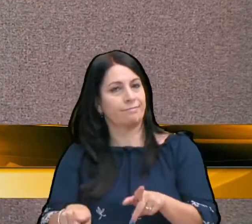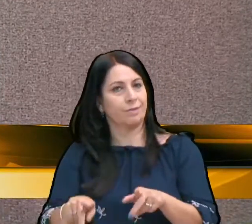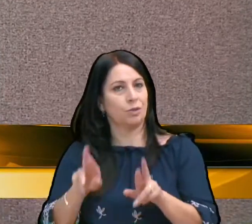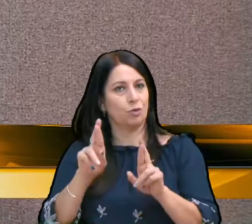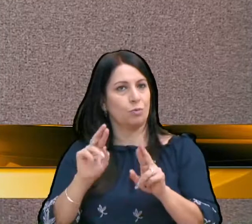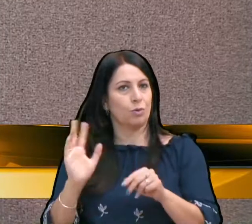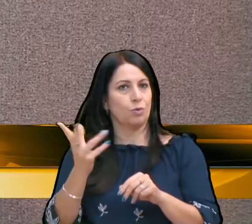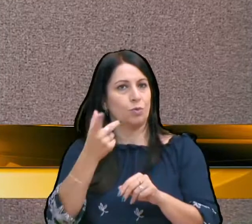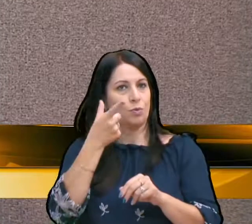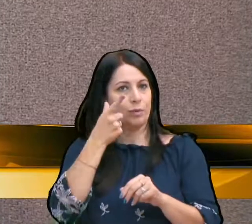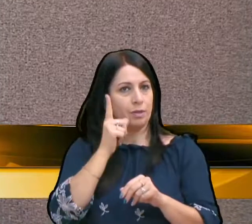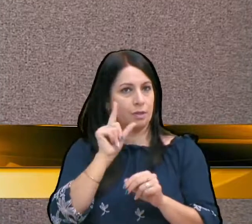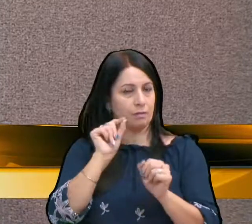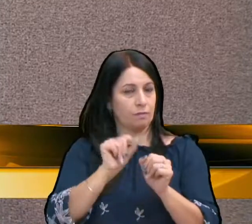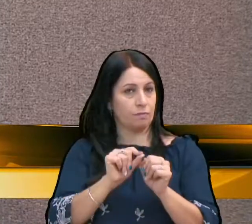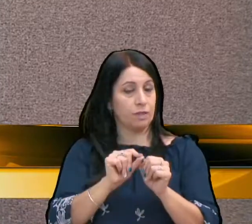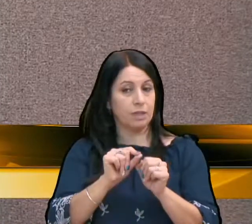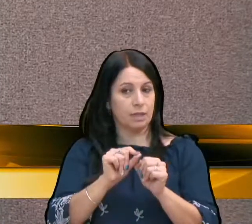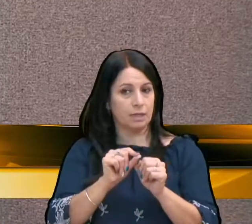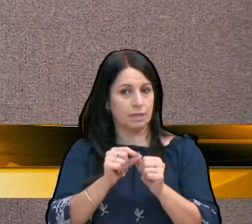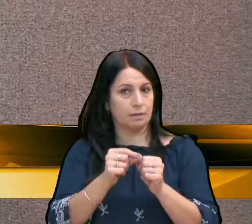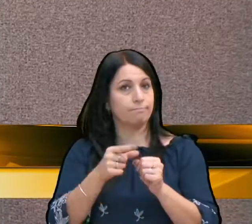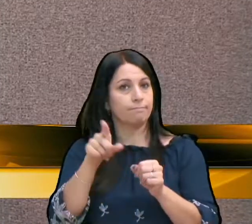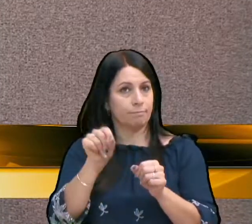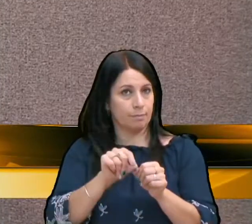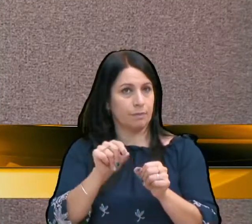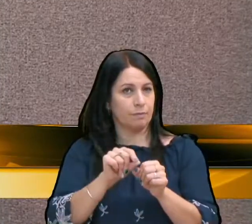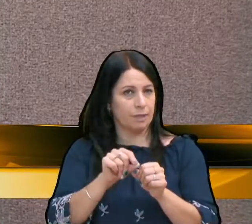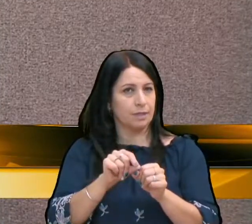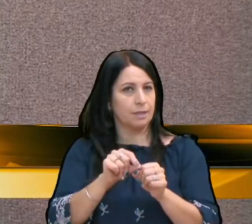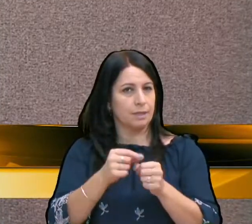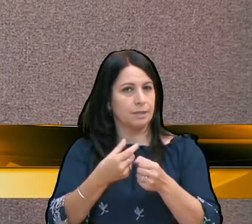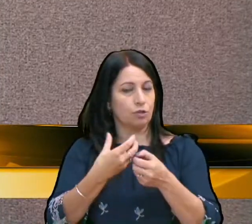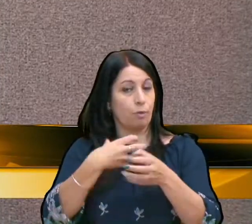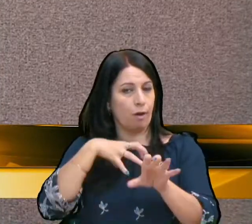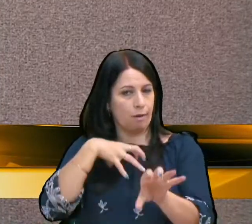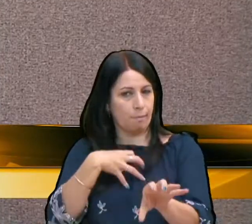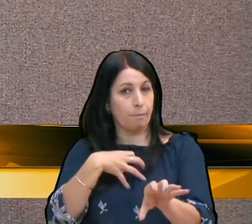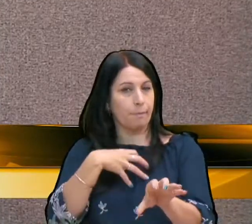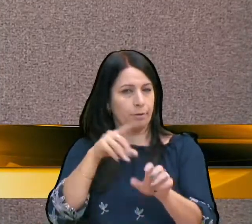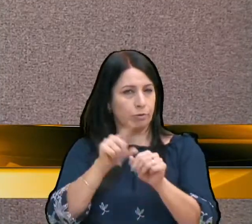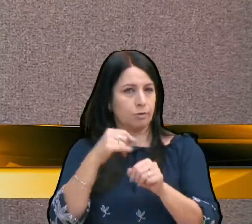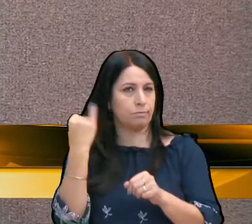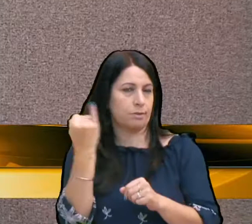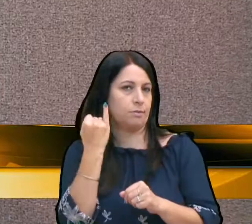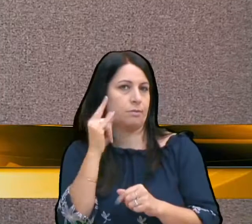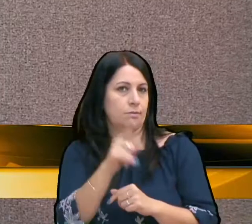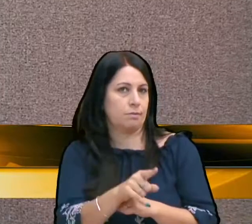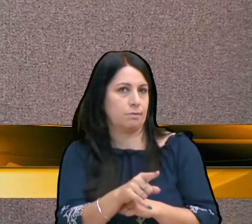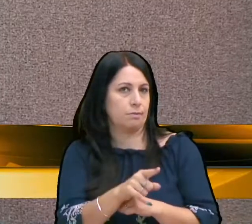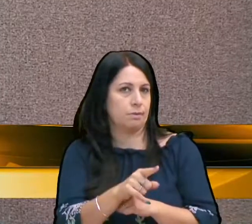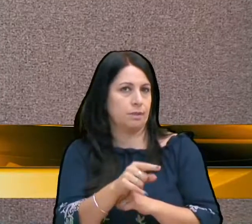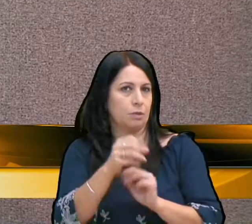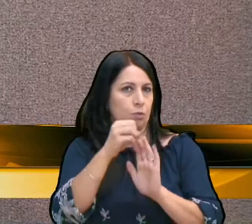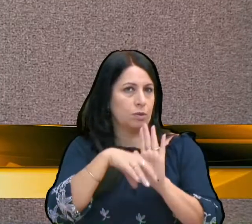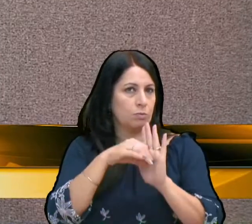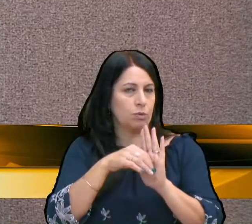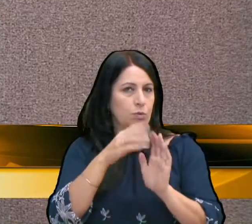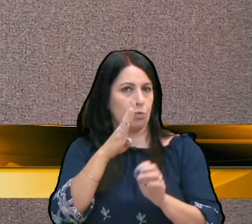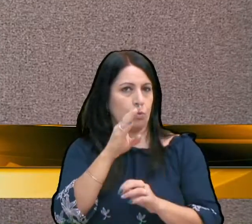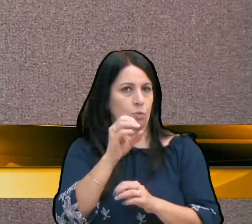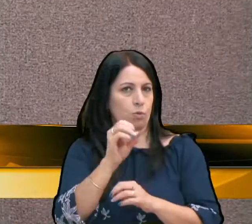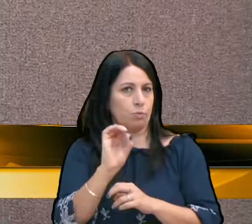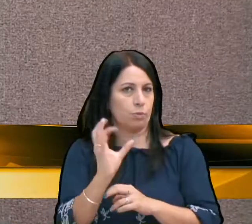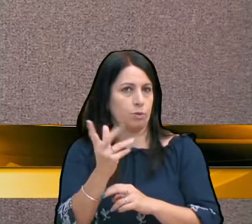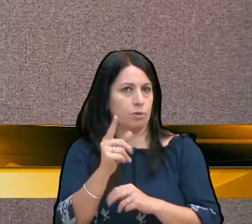que todos nós conseguíssemos estar nessa condição para efetivamente ter essa noção da importância que é no orçamento de quase 40 milhões que Vossa